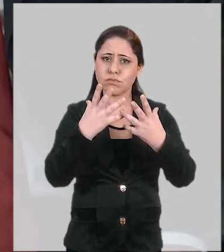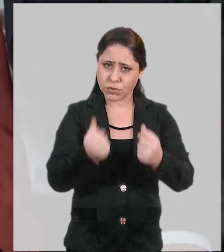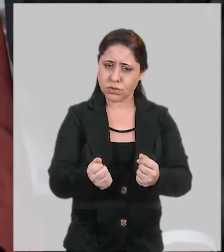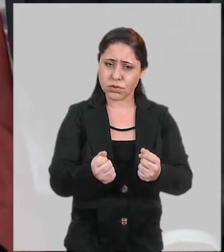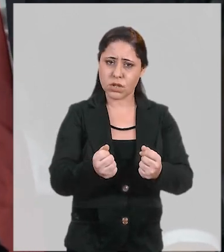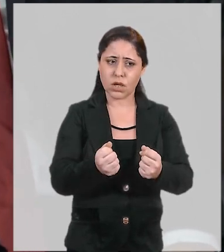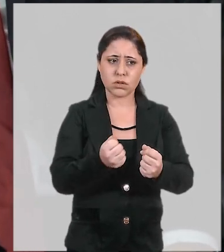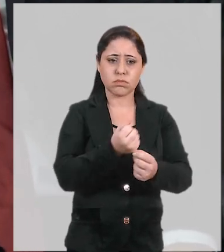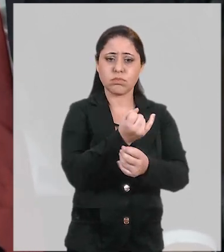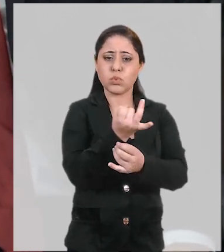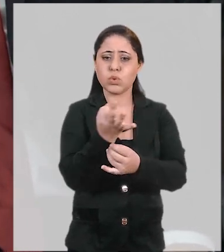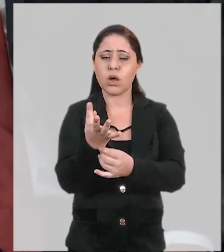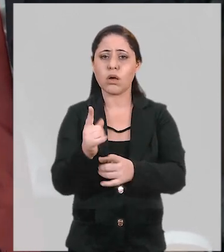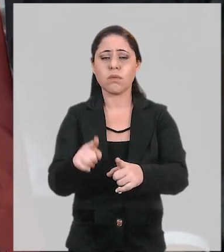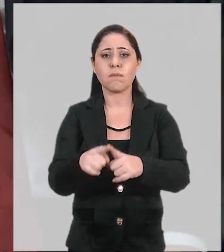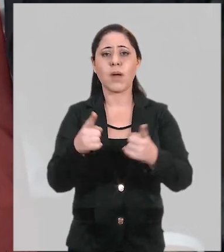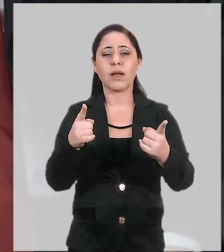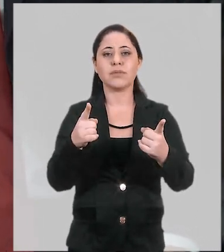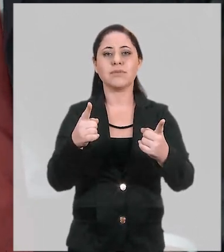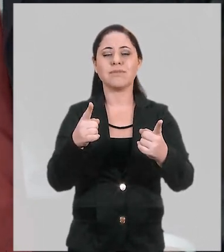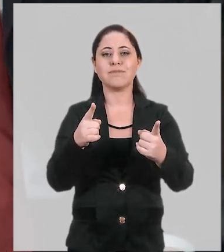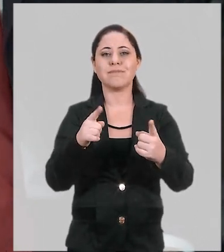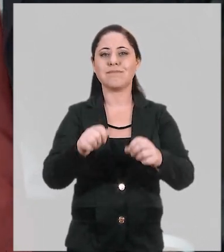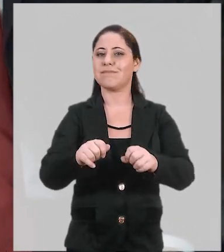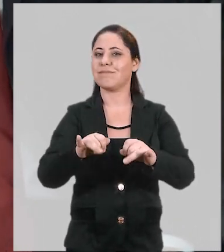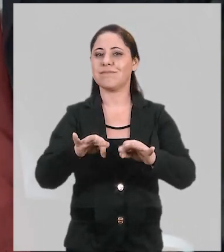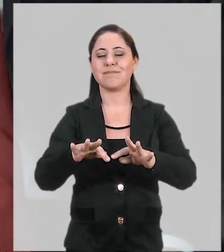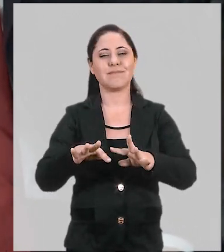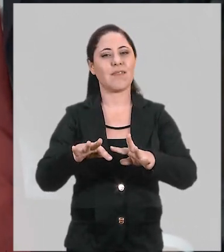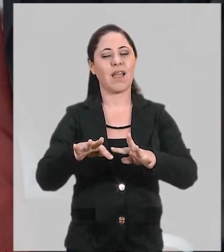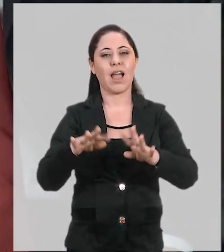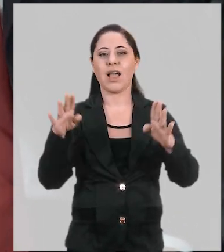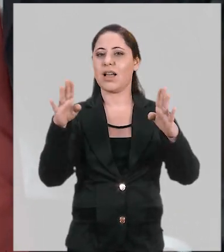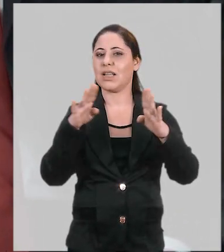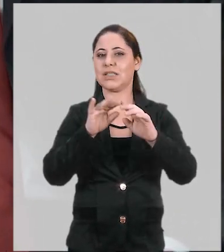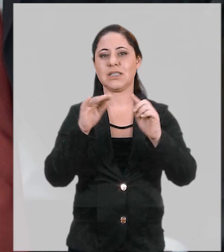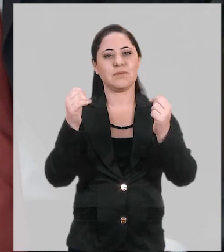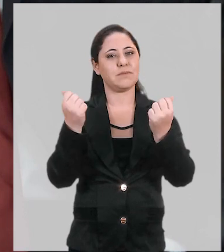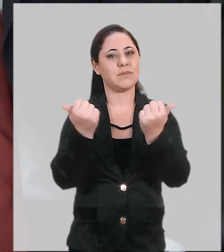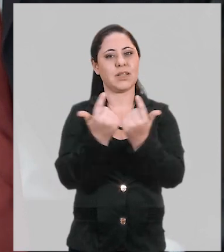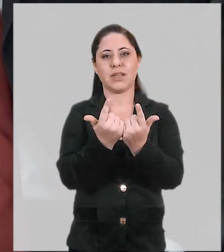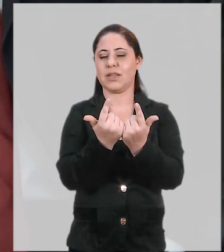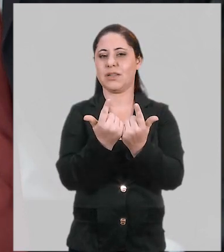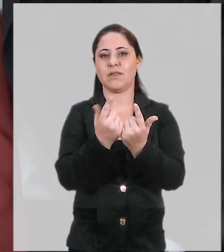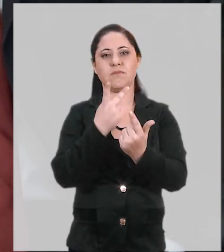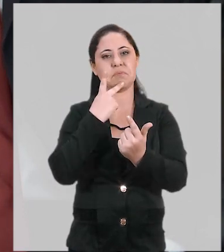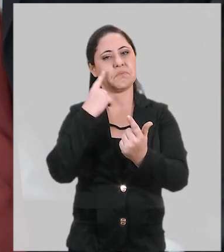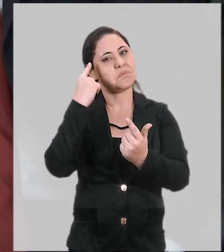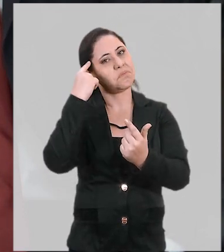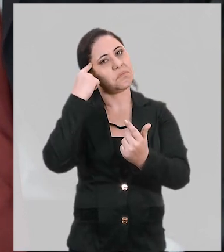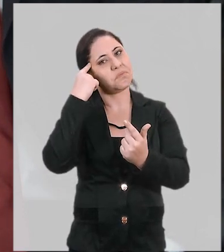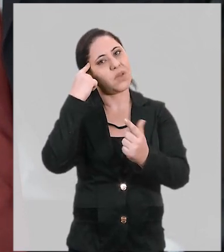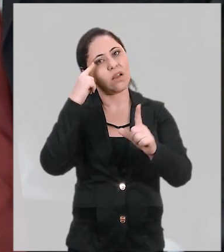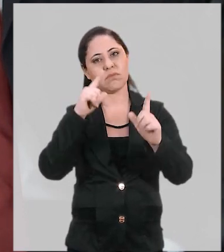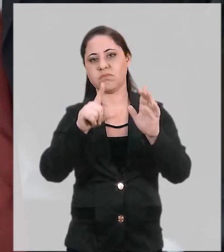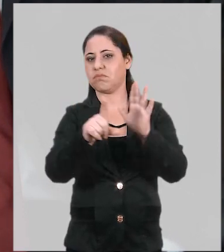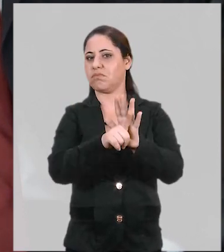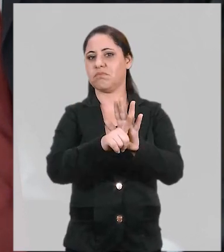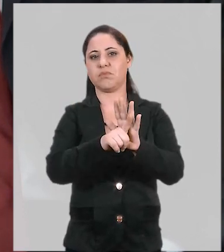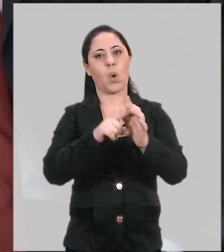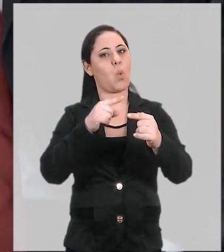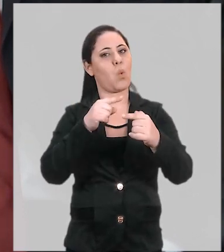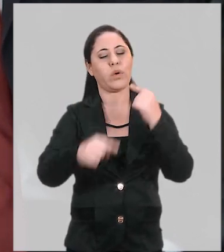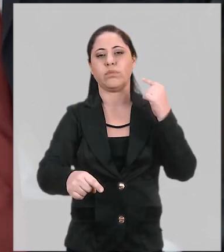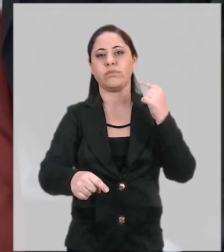favorável por maioria na tramitação, mas que no plenário, o pleno da Casa entendeu que a mesma era inconstitucional e derrubou